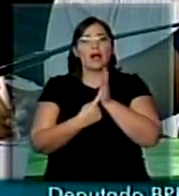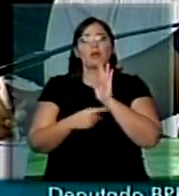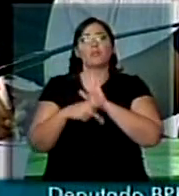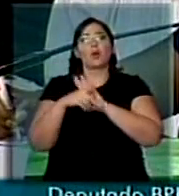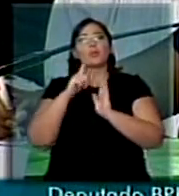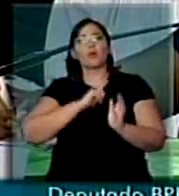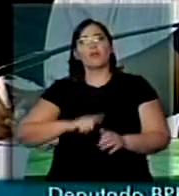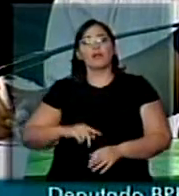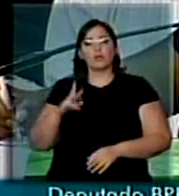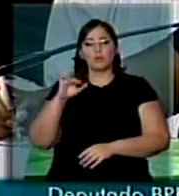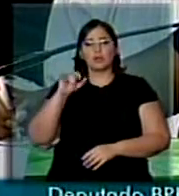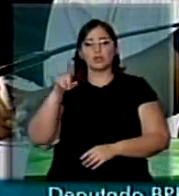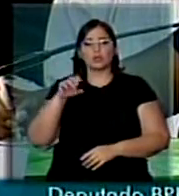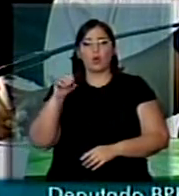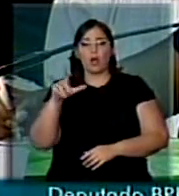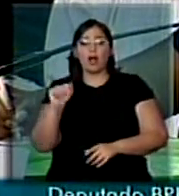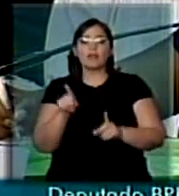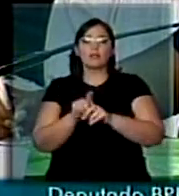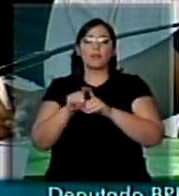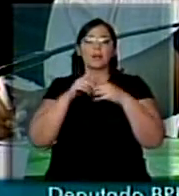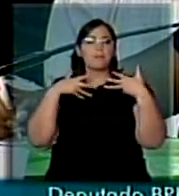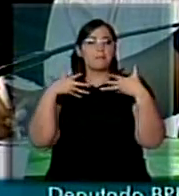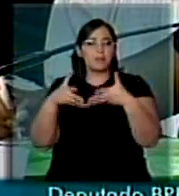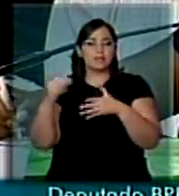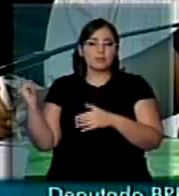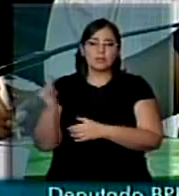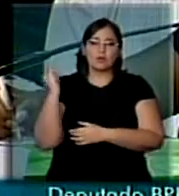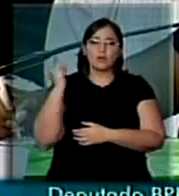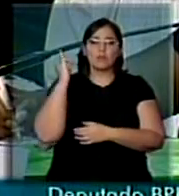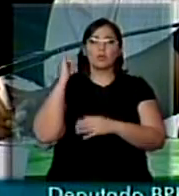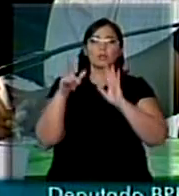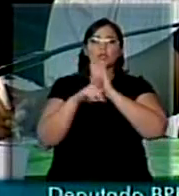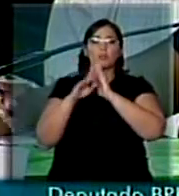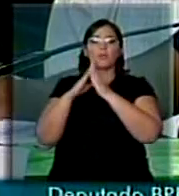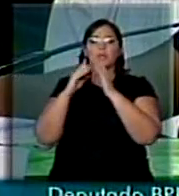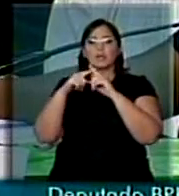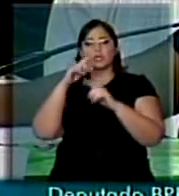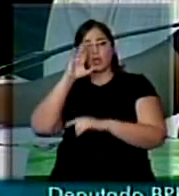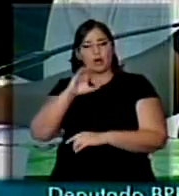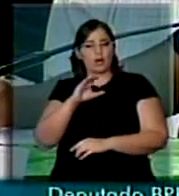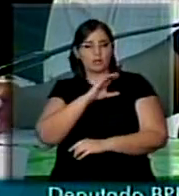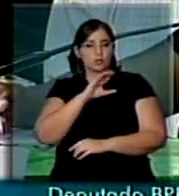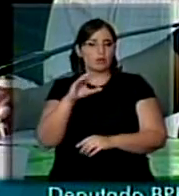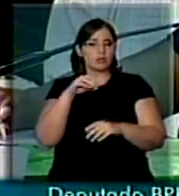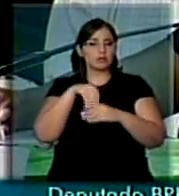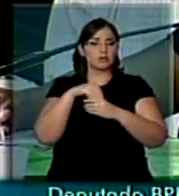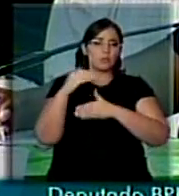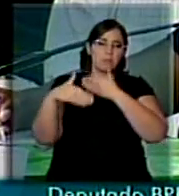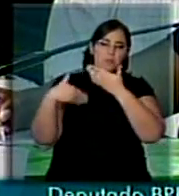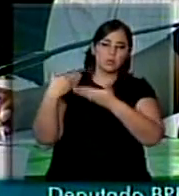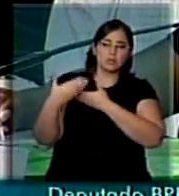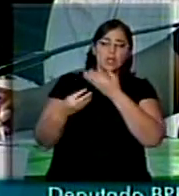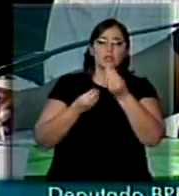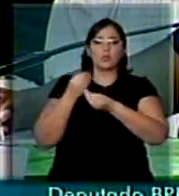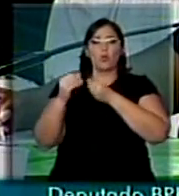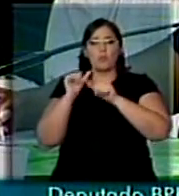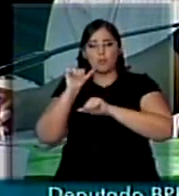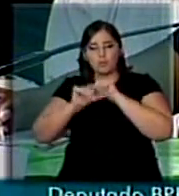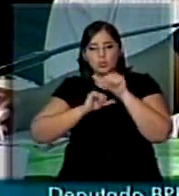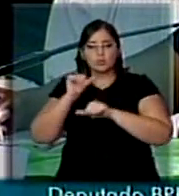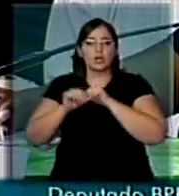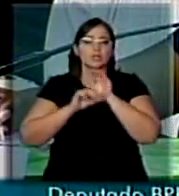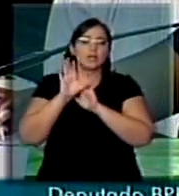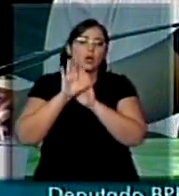na participação fundamental e ativa da Igreja Católica nesse processo de mudança